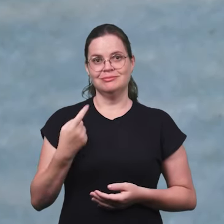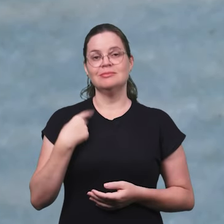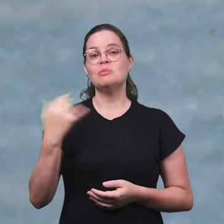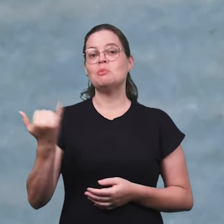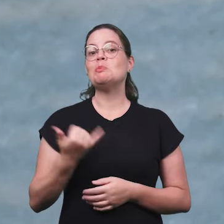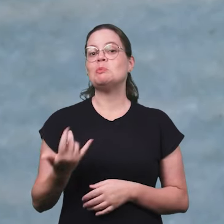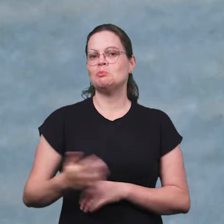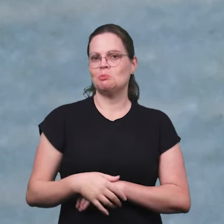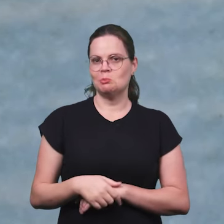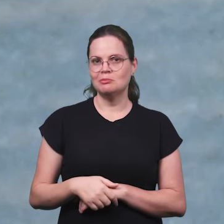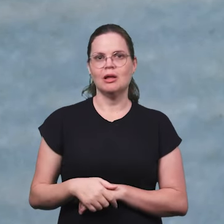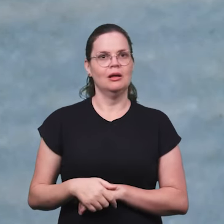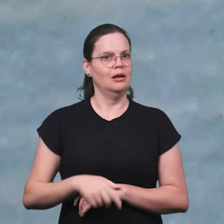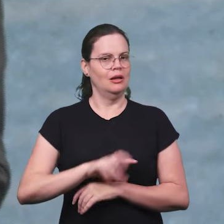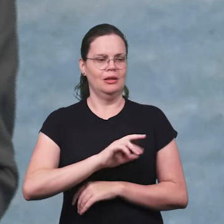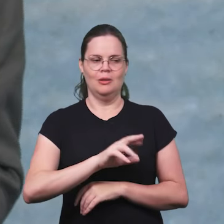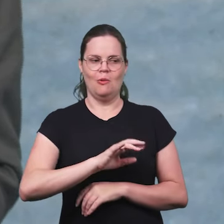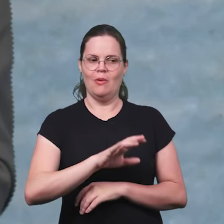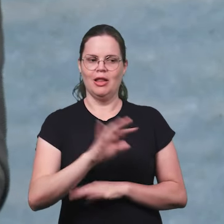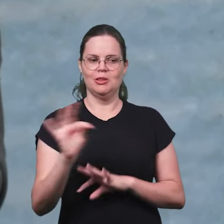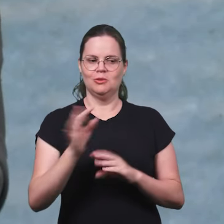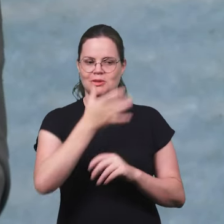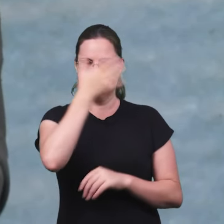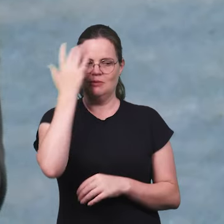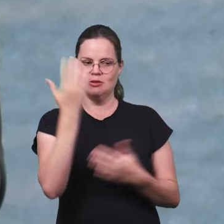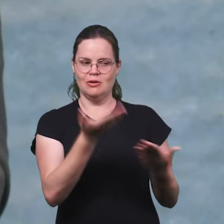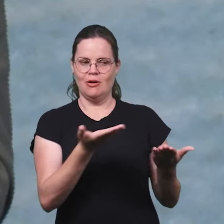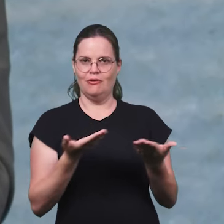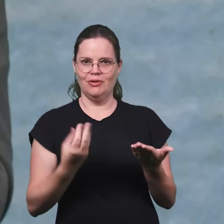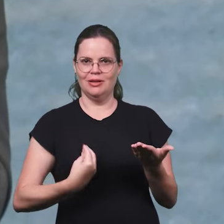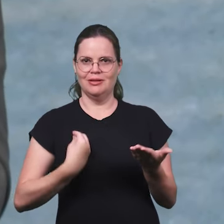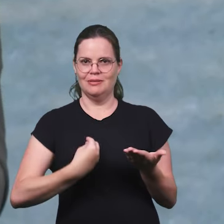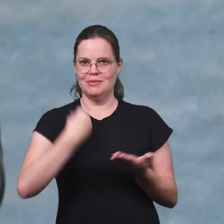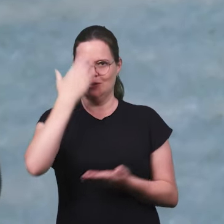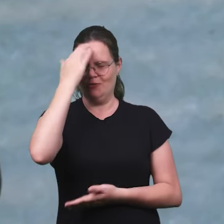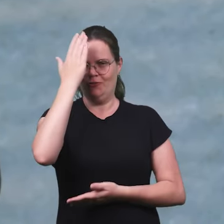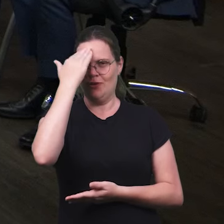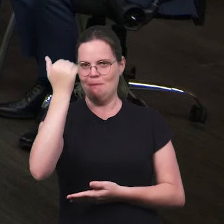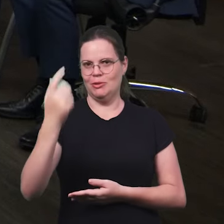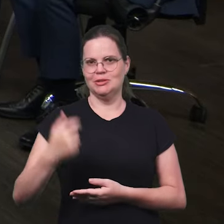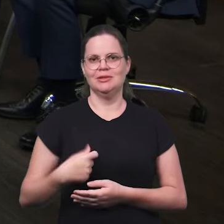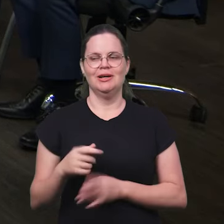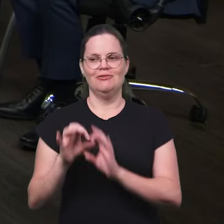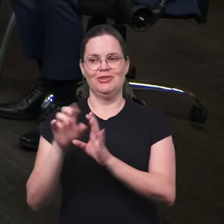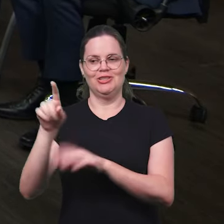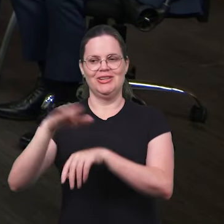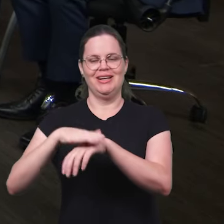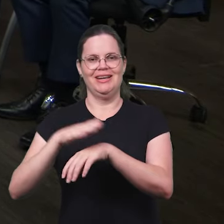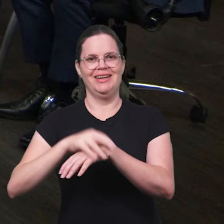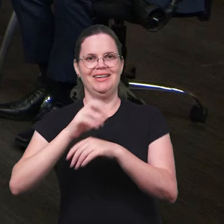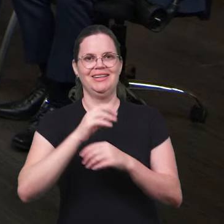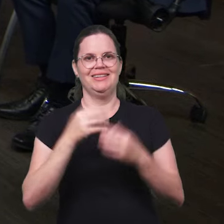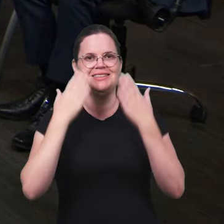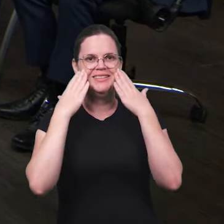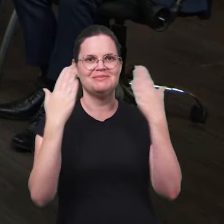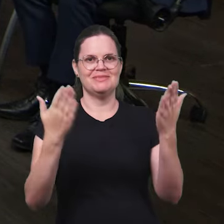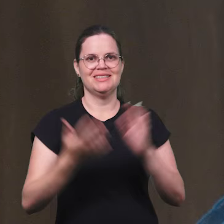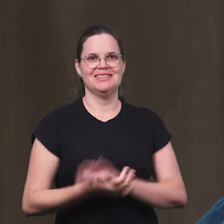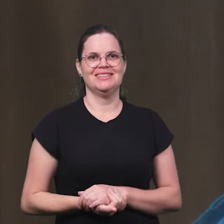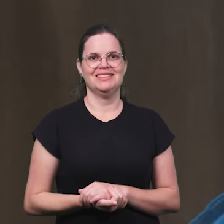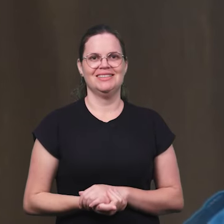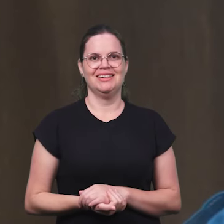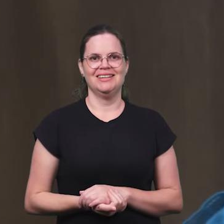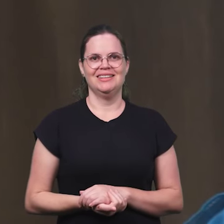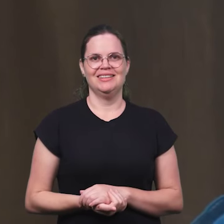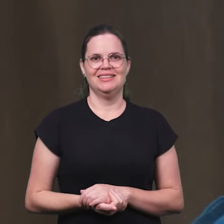que recebe uma celebridade assim para... Eu vou deixar ele se apresentar e falar o nome dele. Por favor, pode se apresentar e fazer a sua pergunta. Ah, paz do Senhor, eu